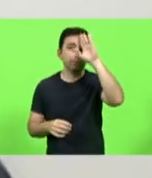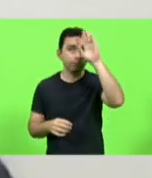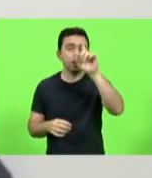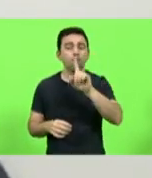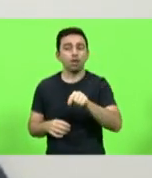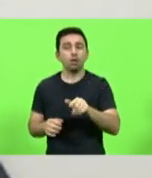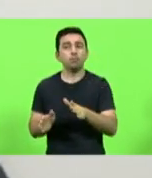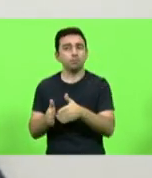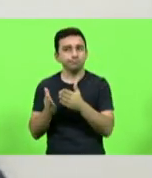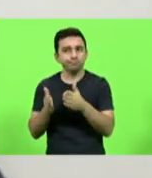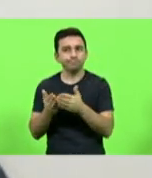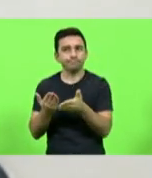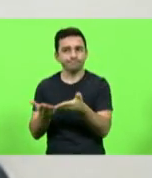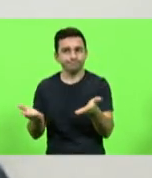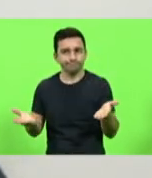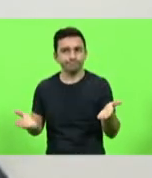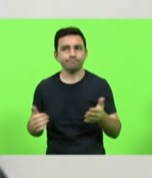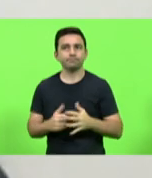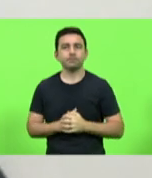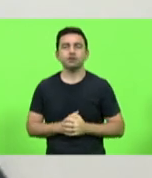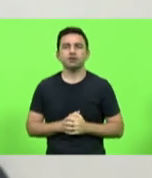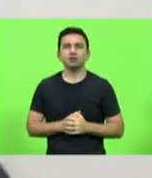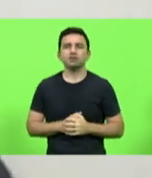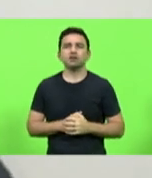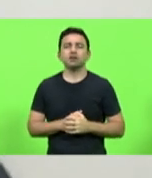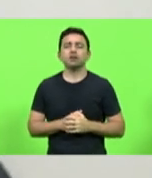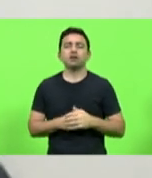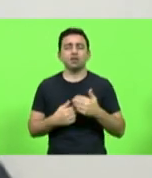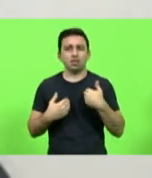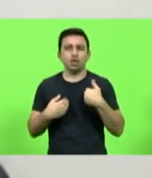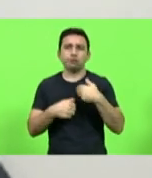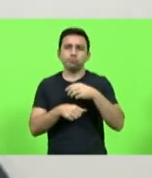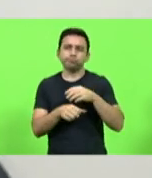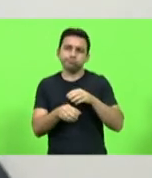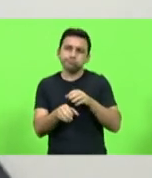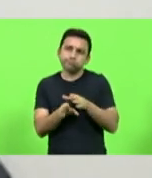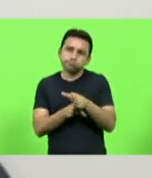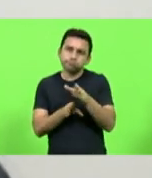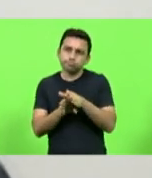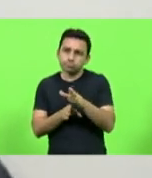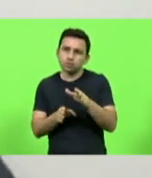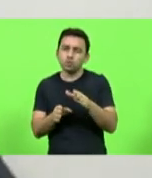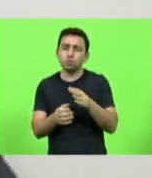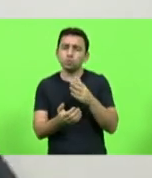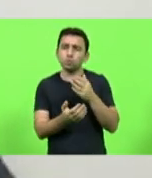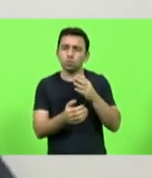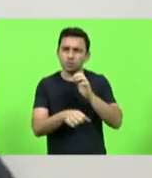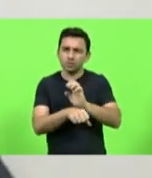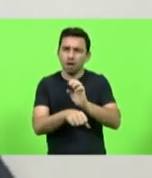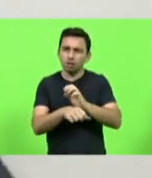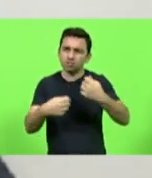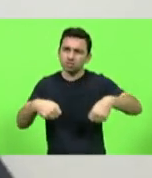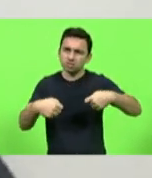social. Então, o Estado, e fica uma sugestão, ele deve fazer um estudo epidemiológico, né?